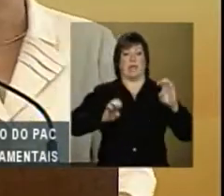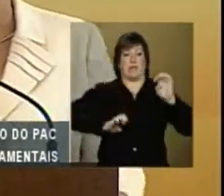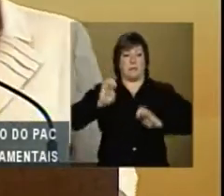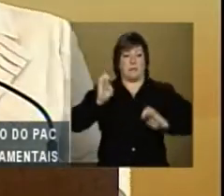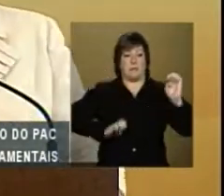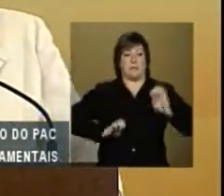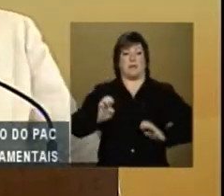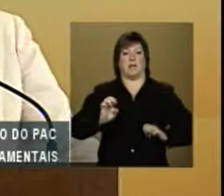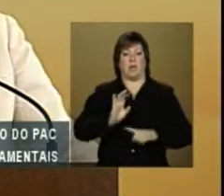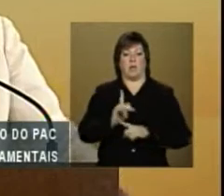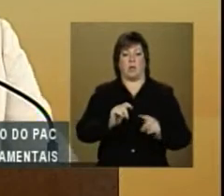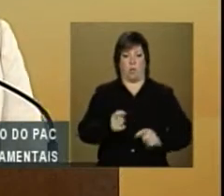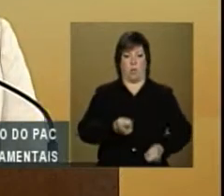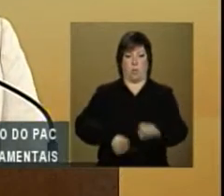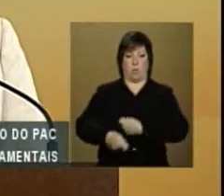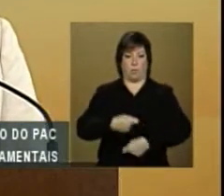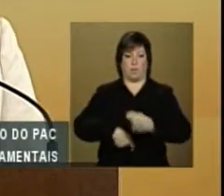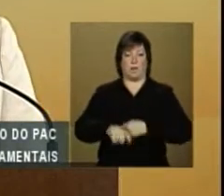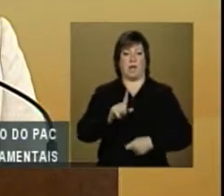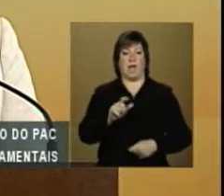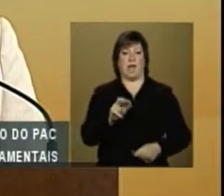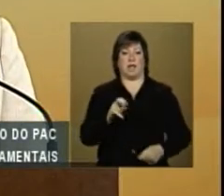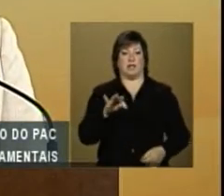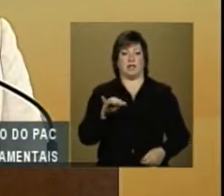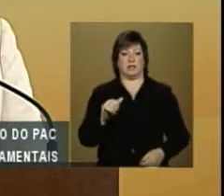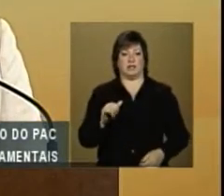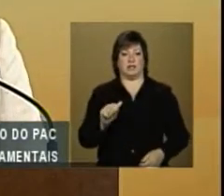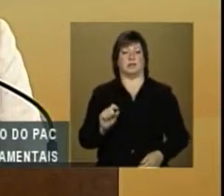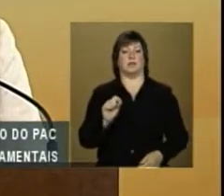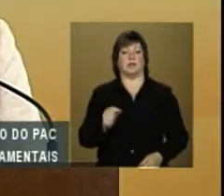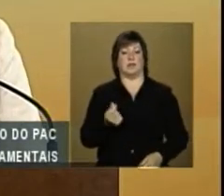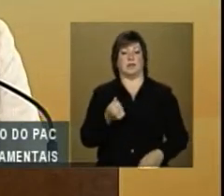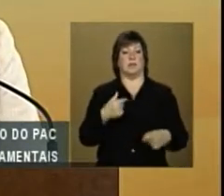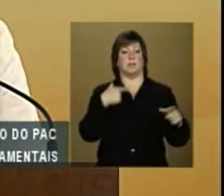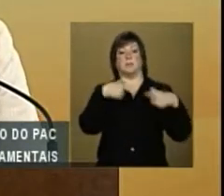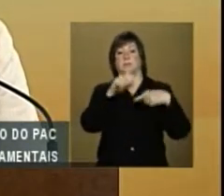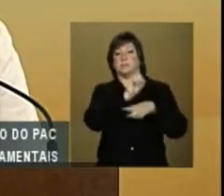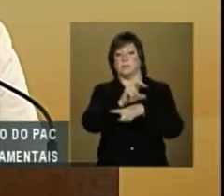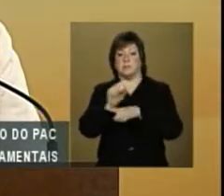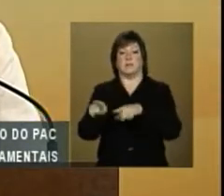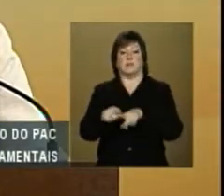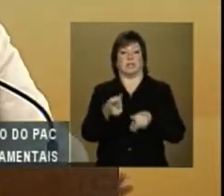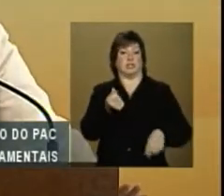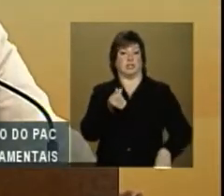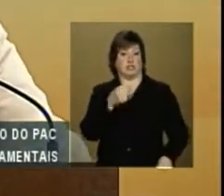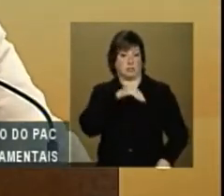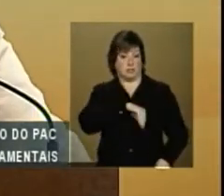economia e para garantir empregos e gerar renda.